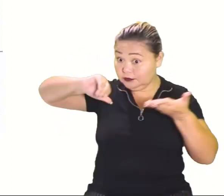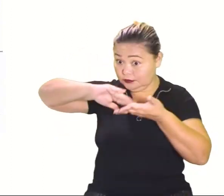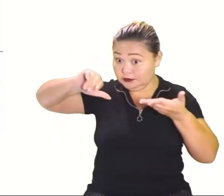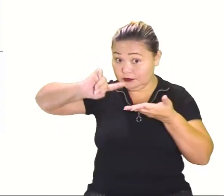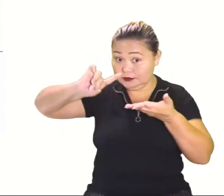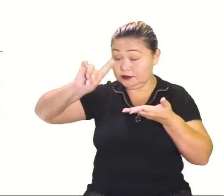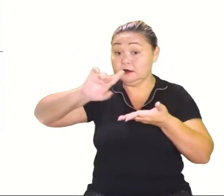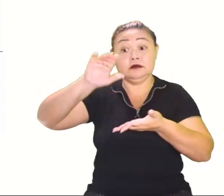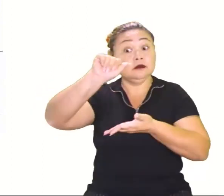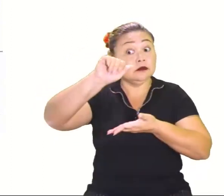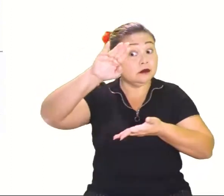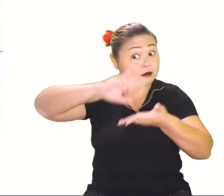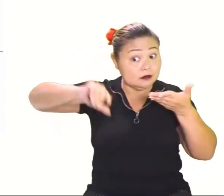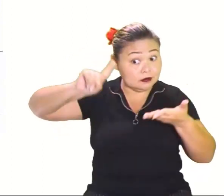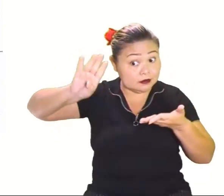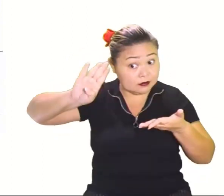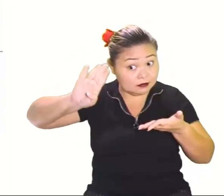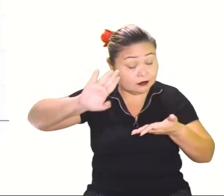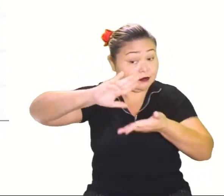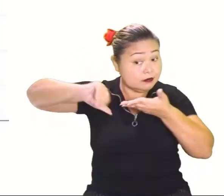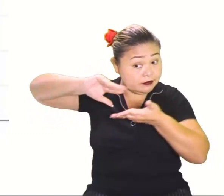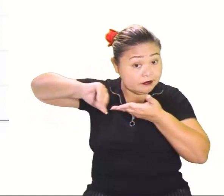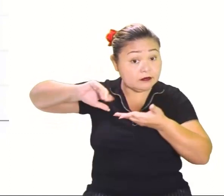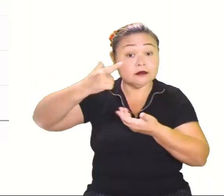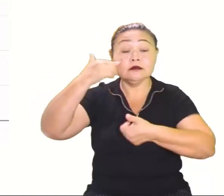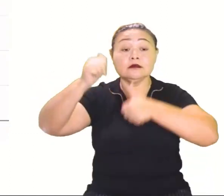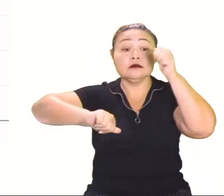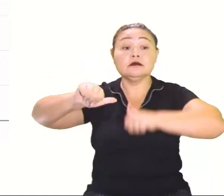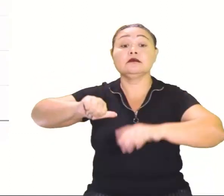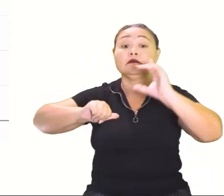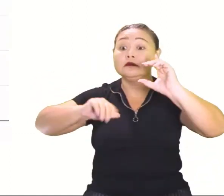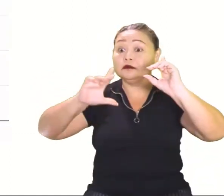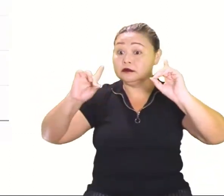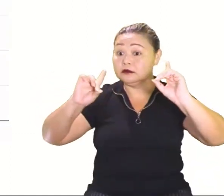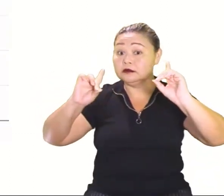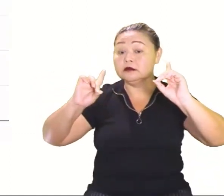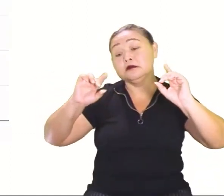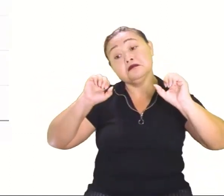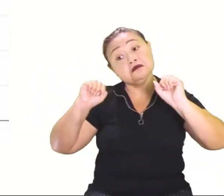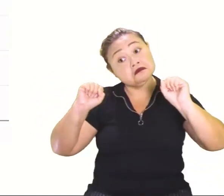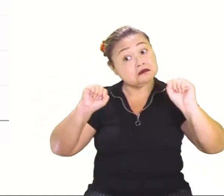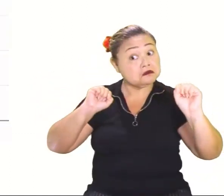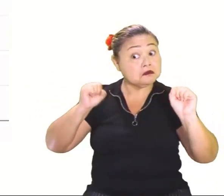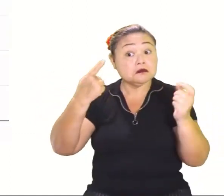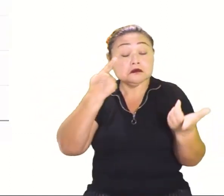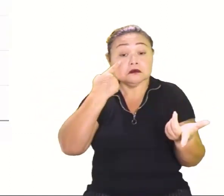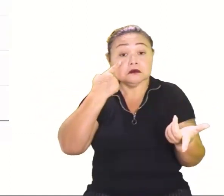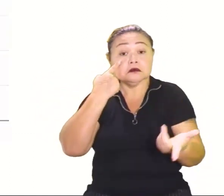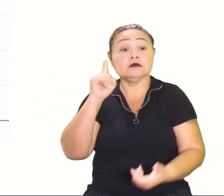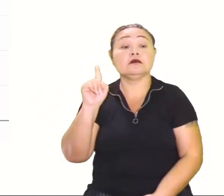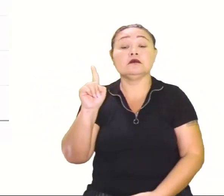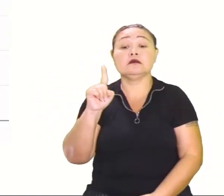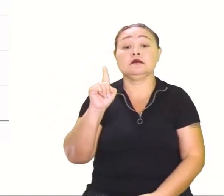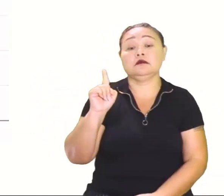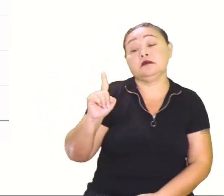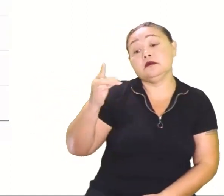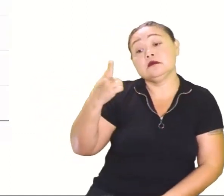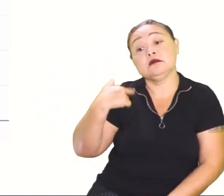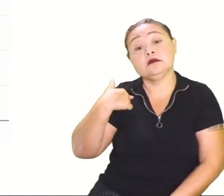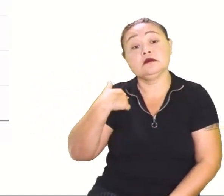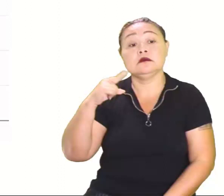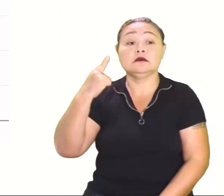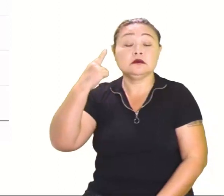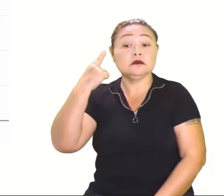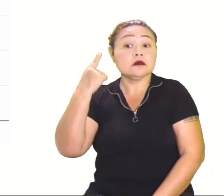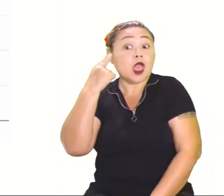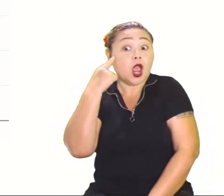riscando. Não é a A, não é a B. Vamos analisar a C e a D? Pode ser? Pode, vamos lá. Né? Bom, eu acho que